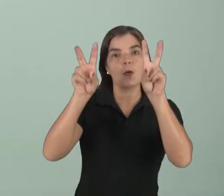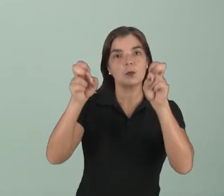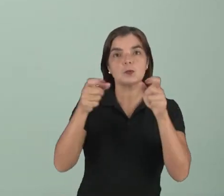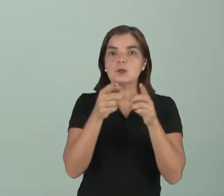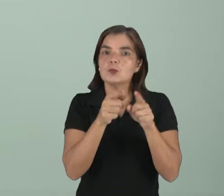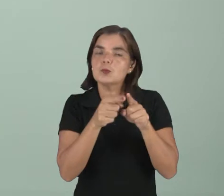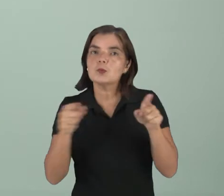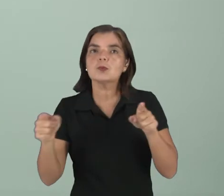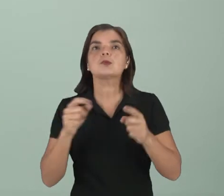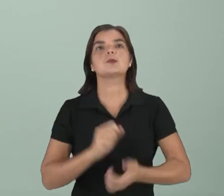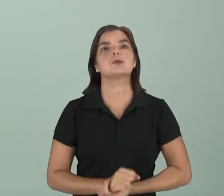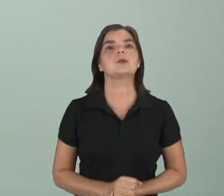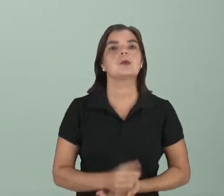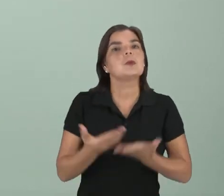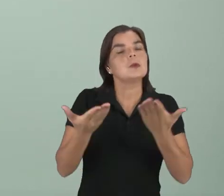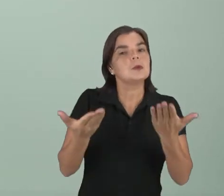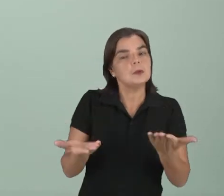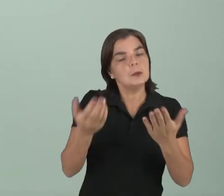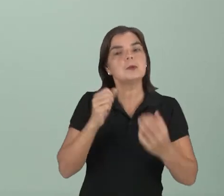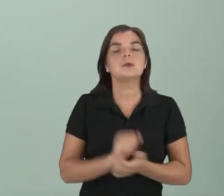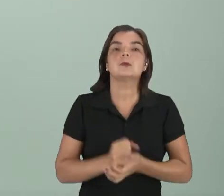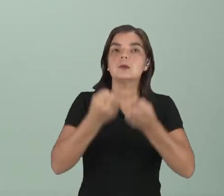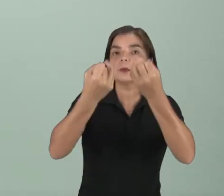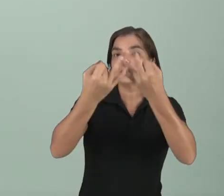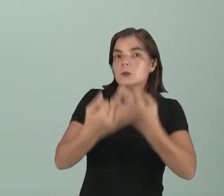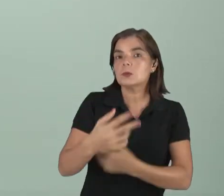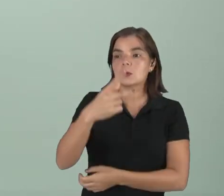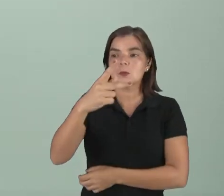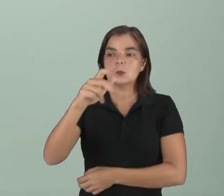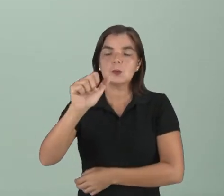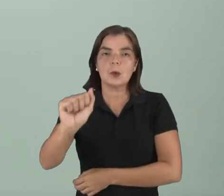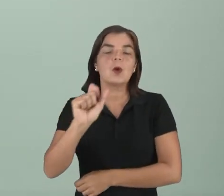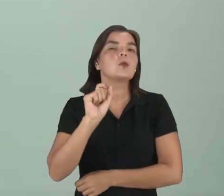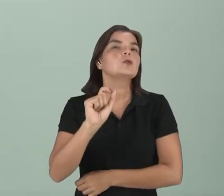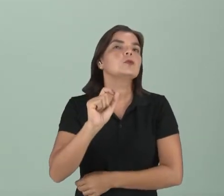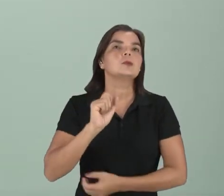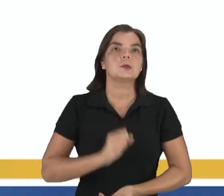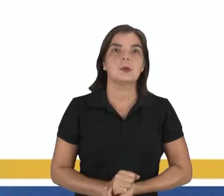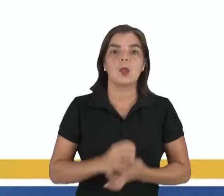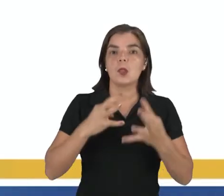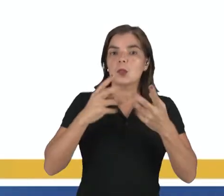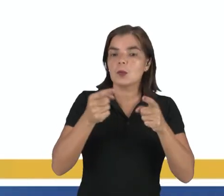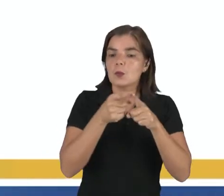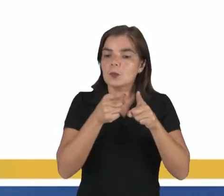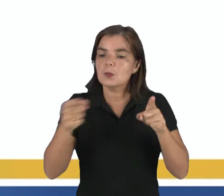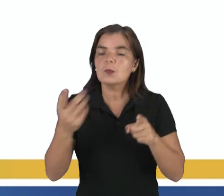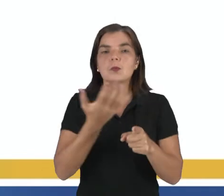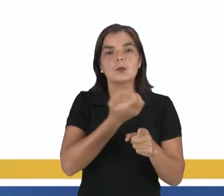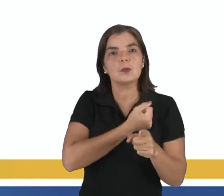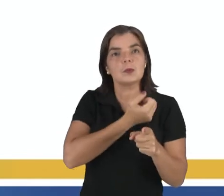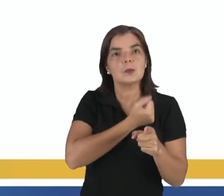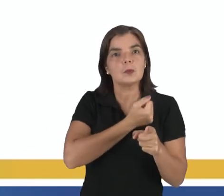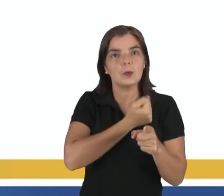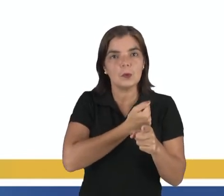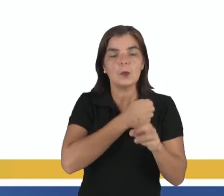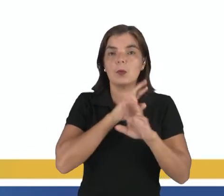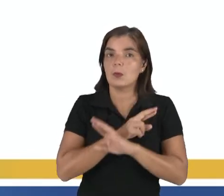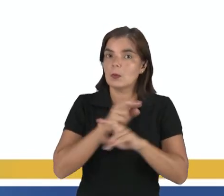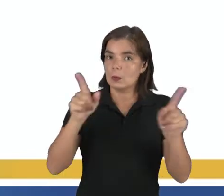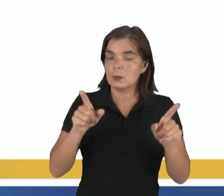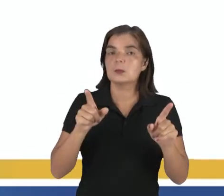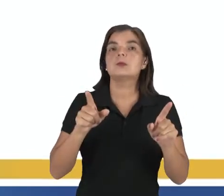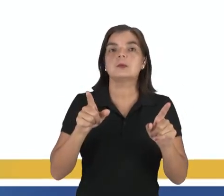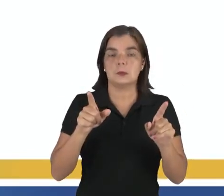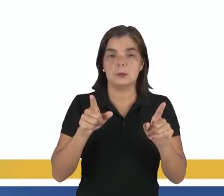assunto de sequência. Então, nesse caso, o conceito de progressão aritmética é toda a sequência de números na qual a